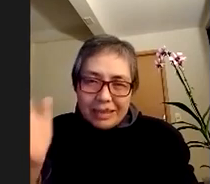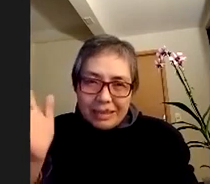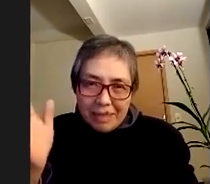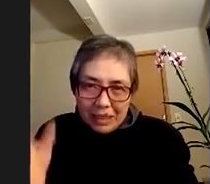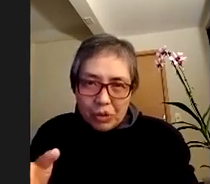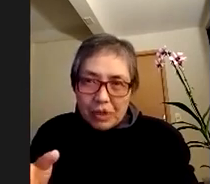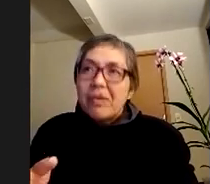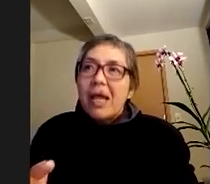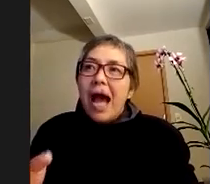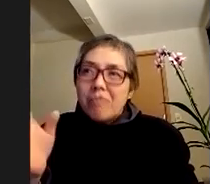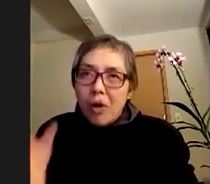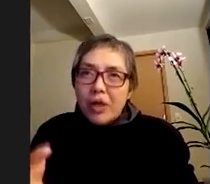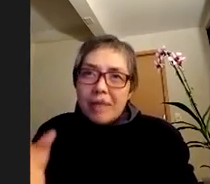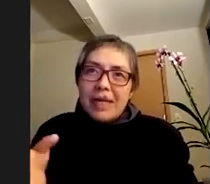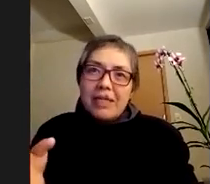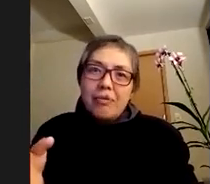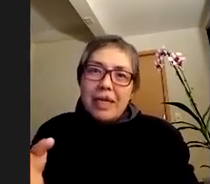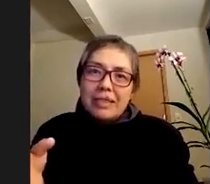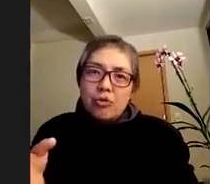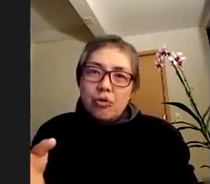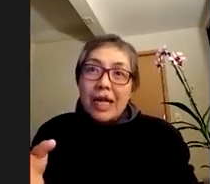classe trabalhadora a morte da empregada